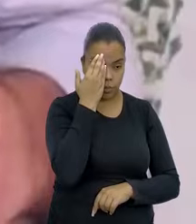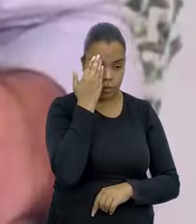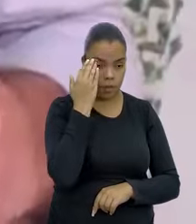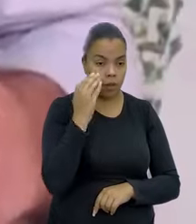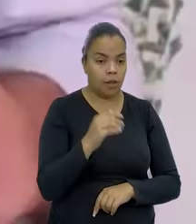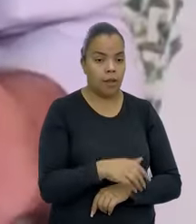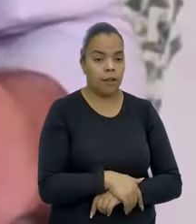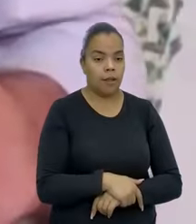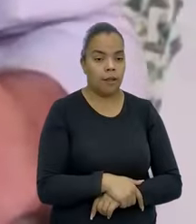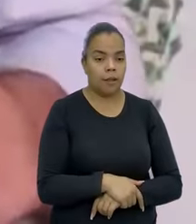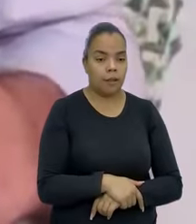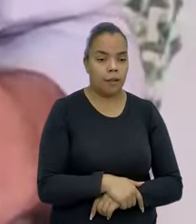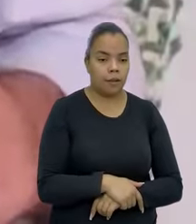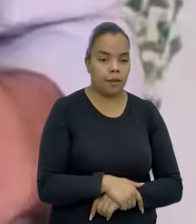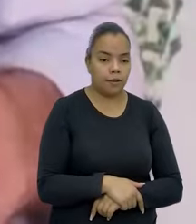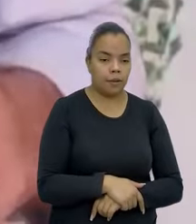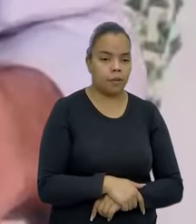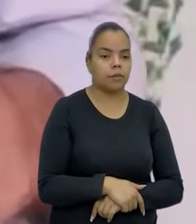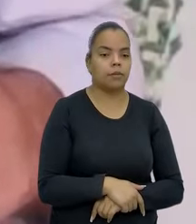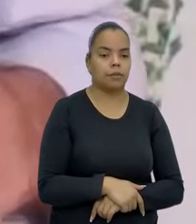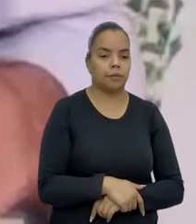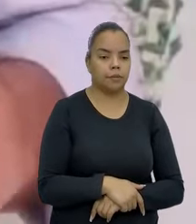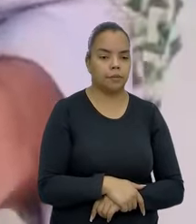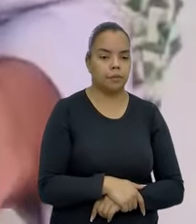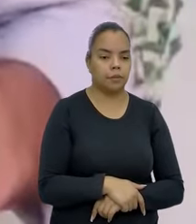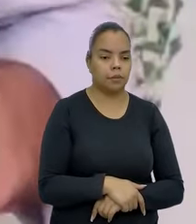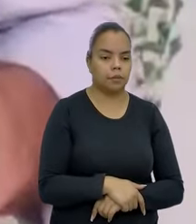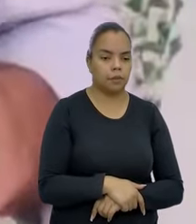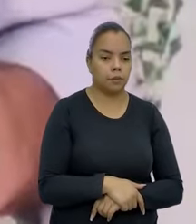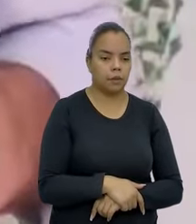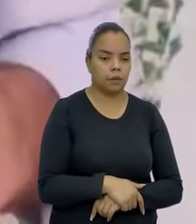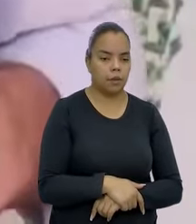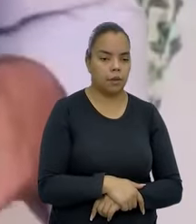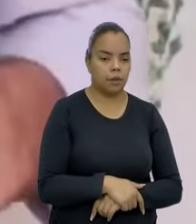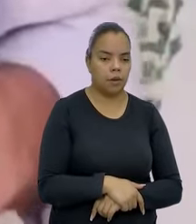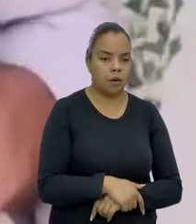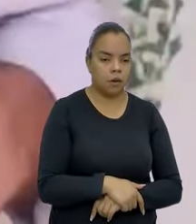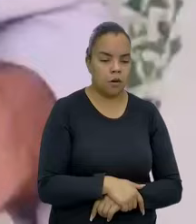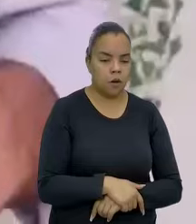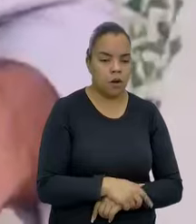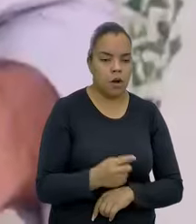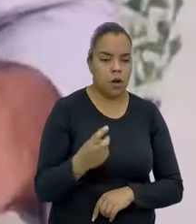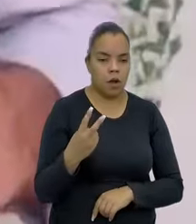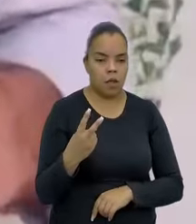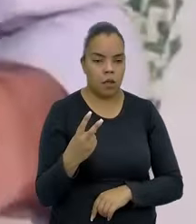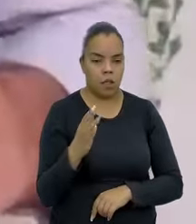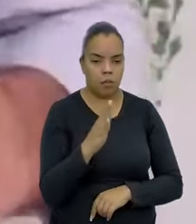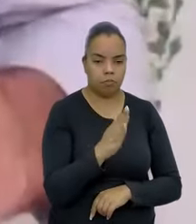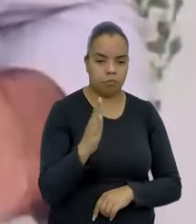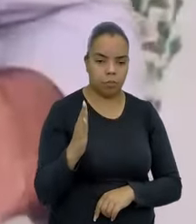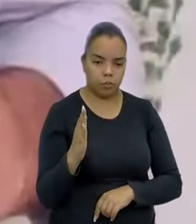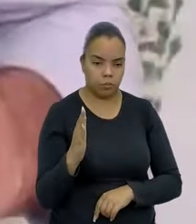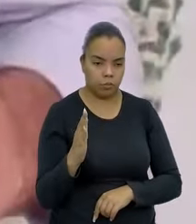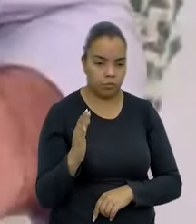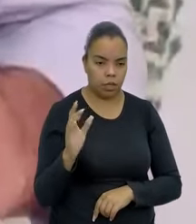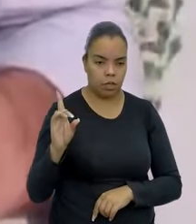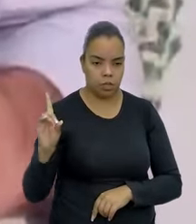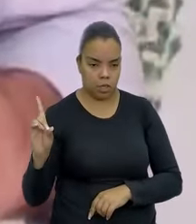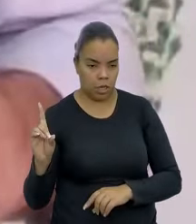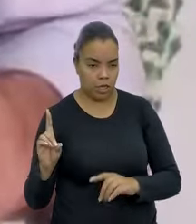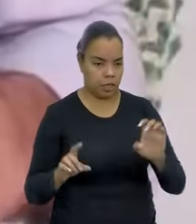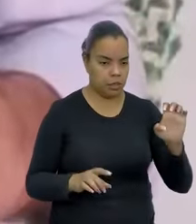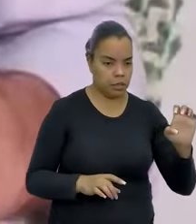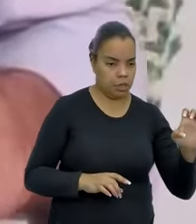então é só uma situação transformei num quadrado Olá tudo bem então duas maneiras esquerda direita não